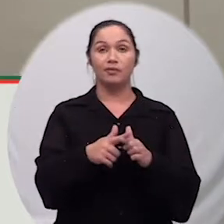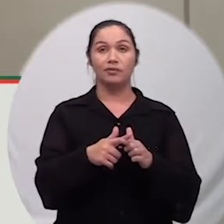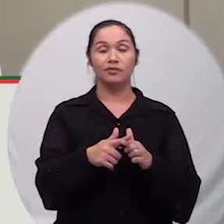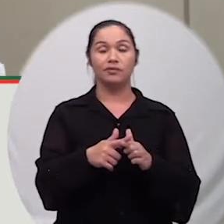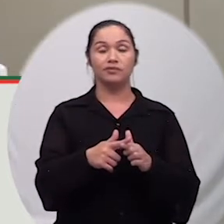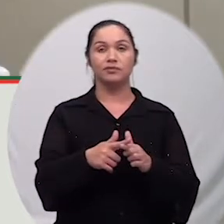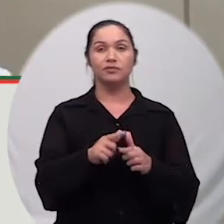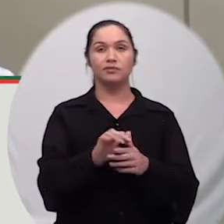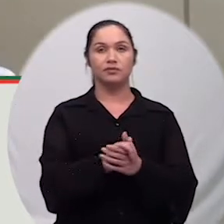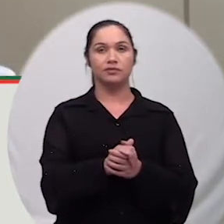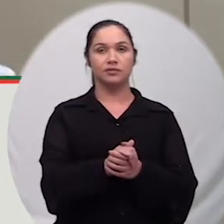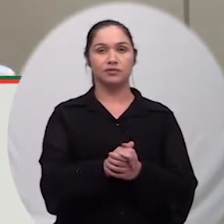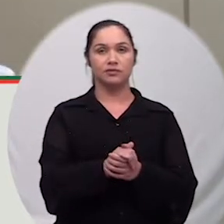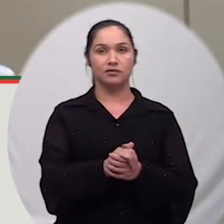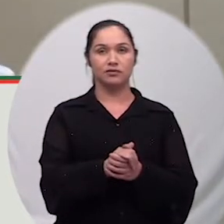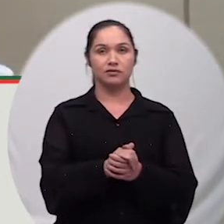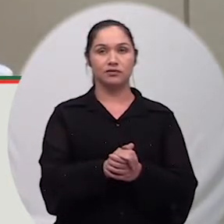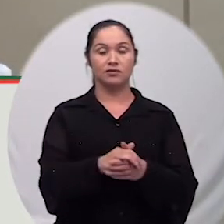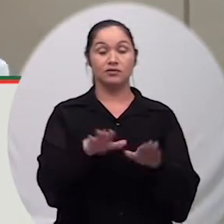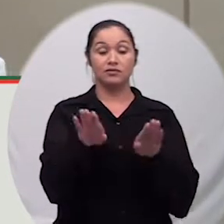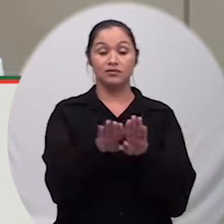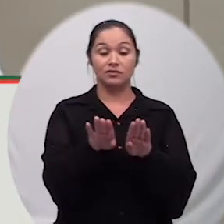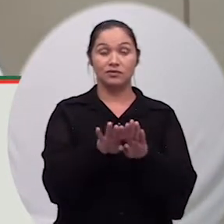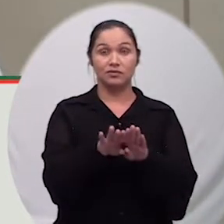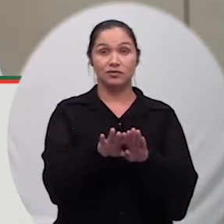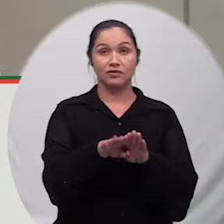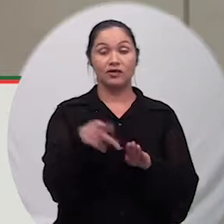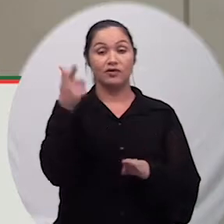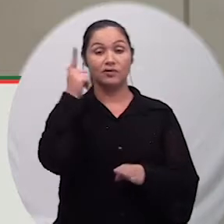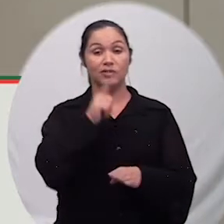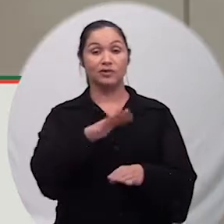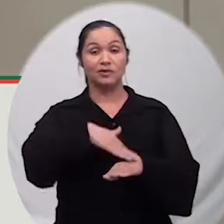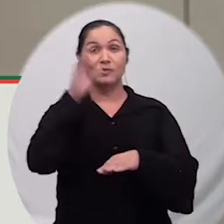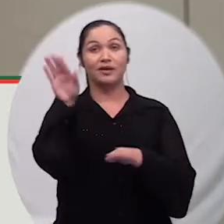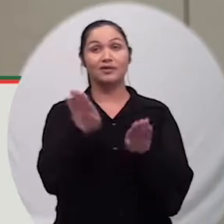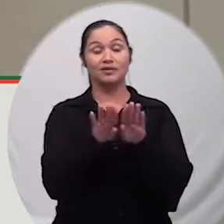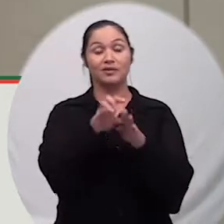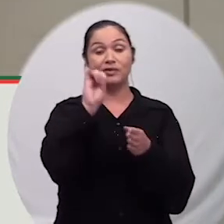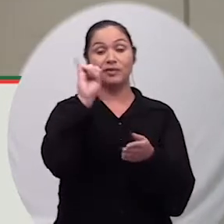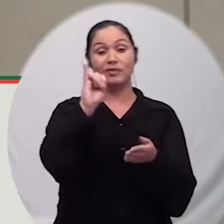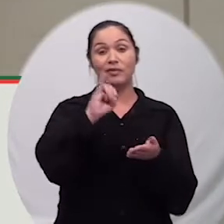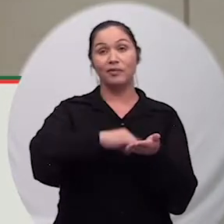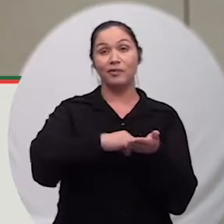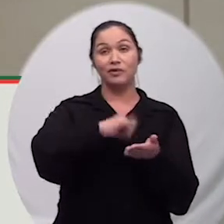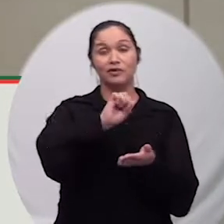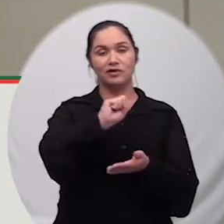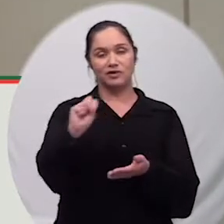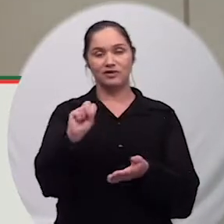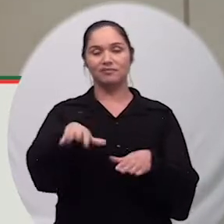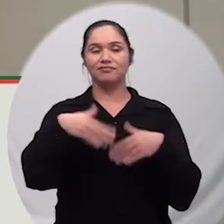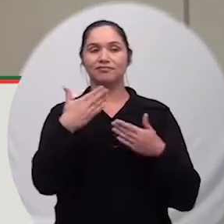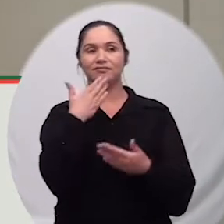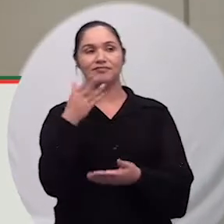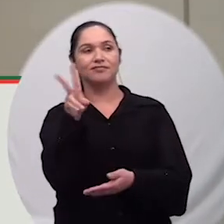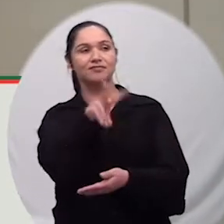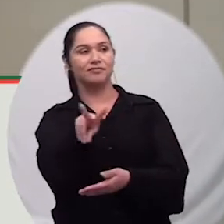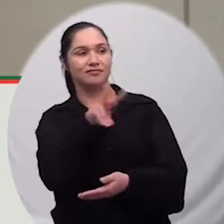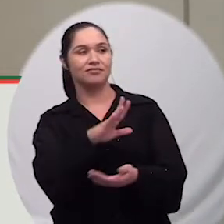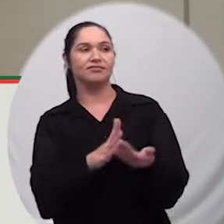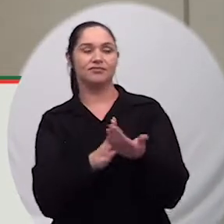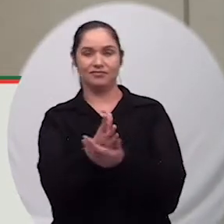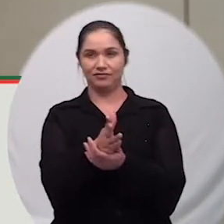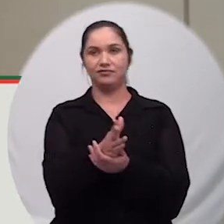mas também com relação à questão da arrecadação do município, cabe aumentar. Então eu peço aos nobres colegas